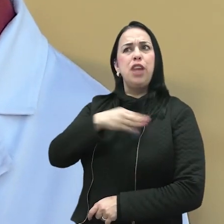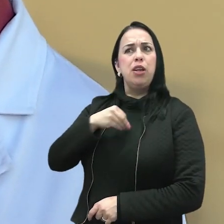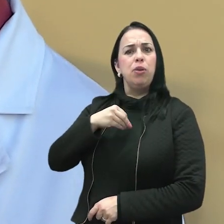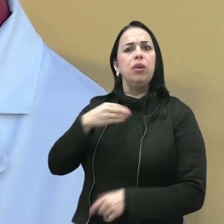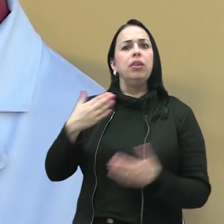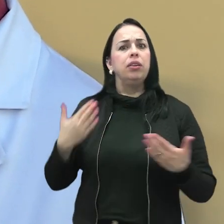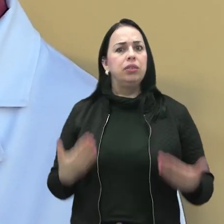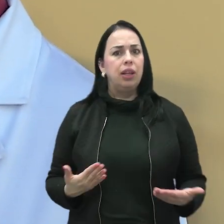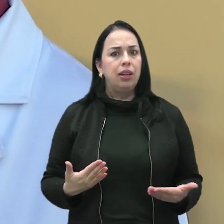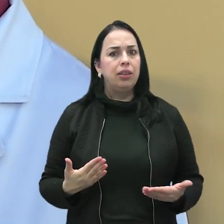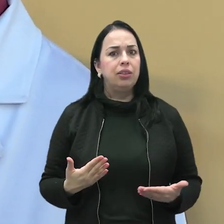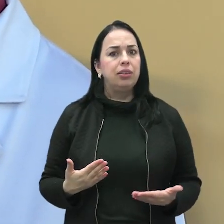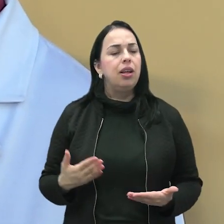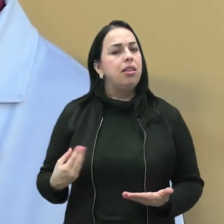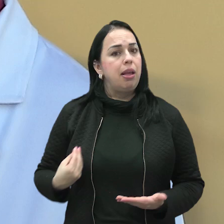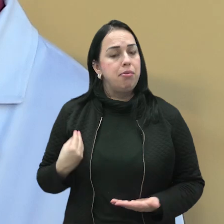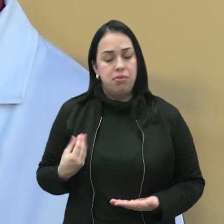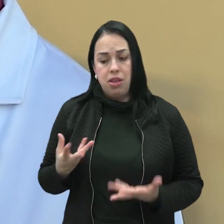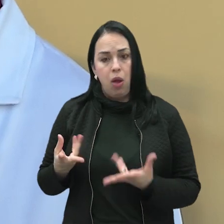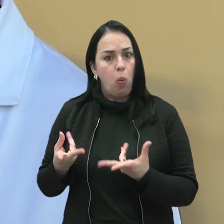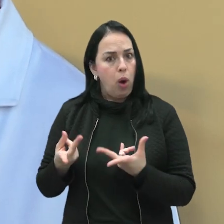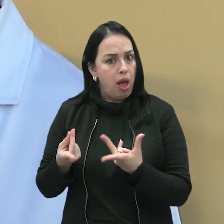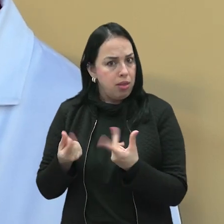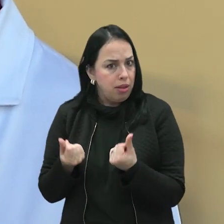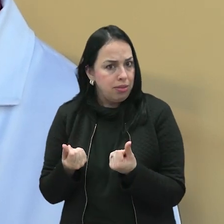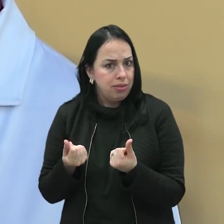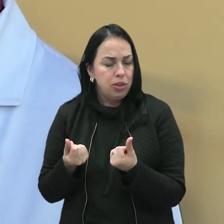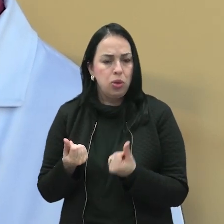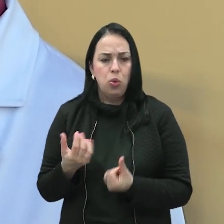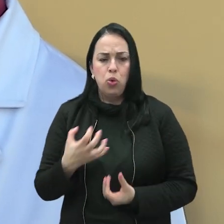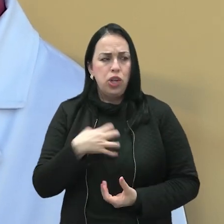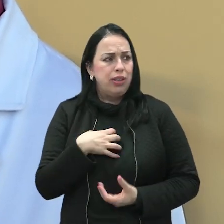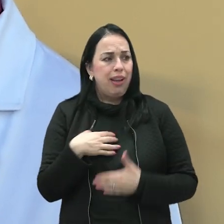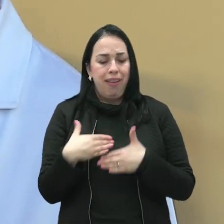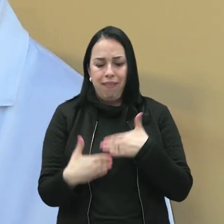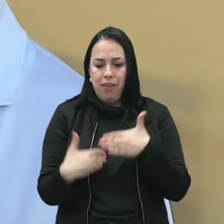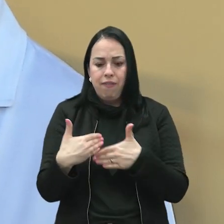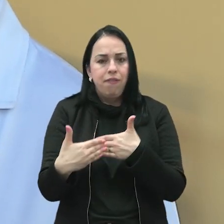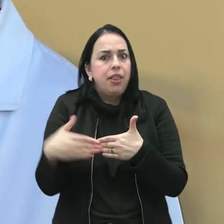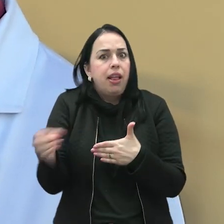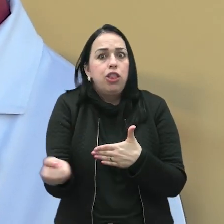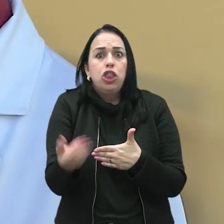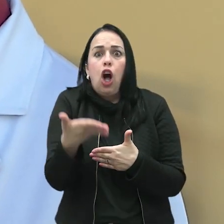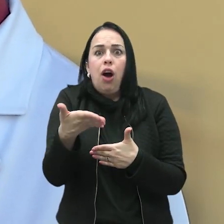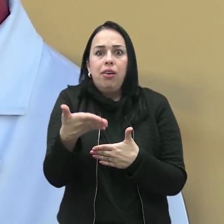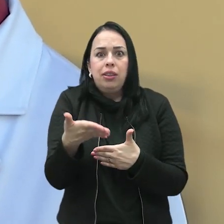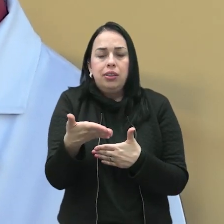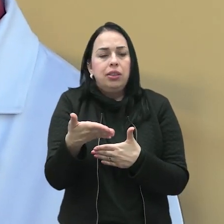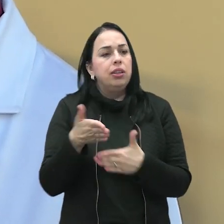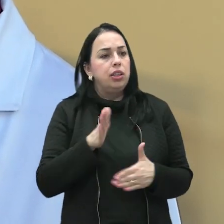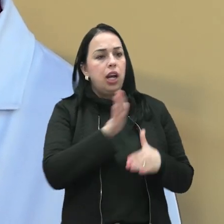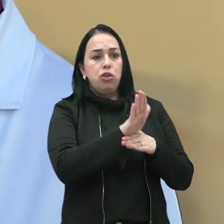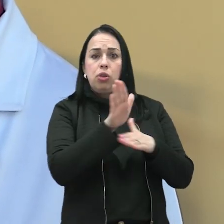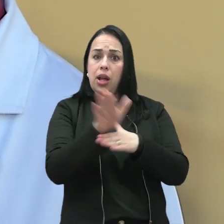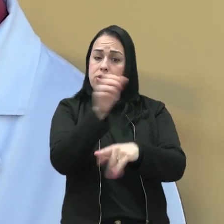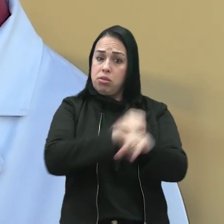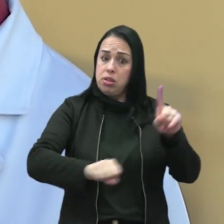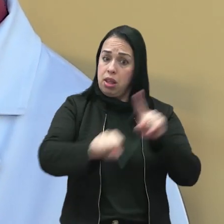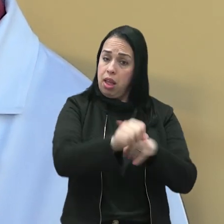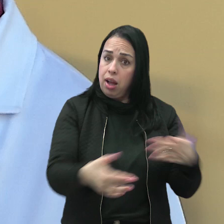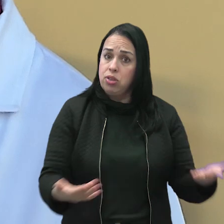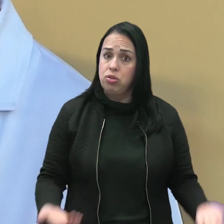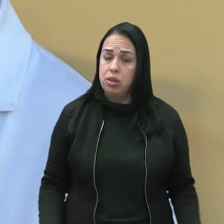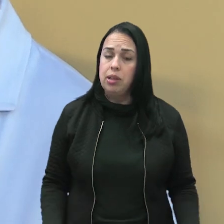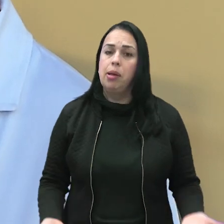filho. Então, assim, o lance é ter uma qualidade de vida, né? Uma nova maneira de viver, ser uma